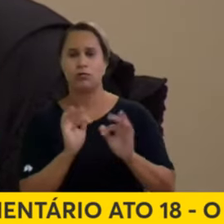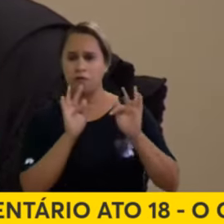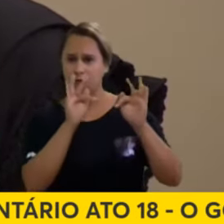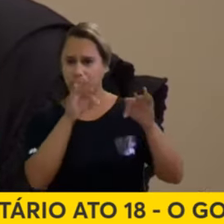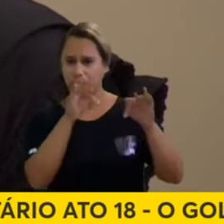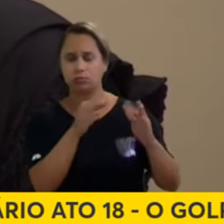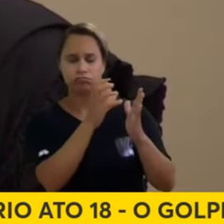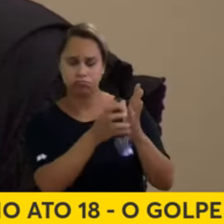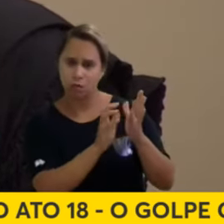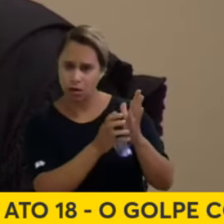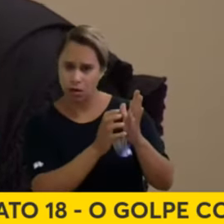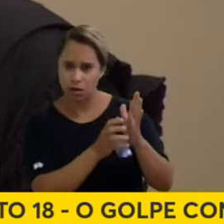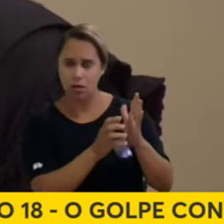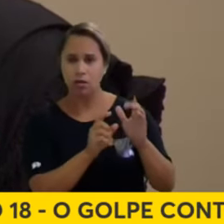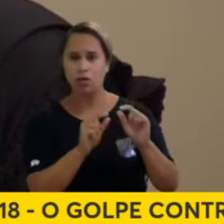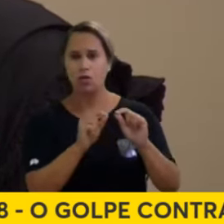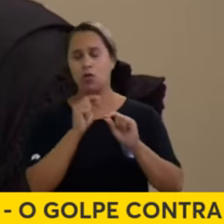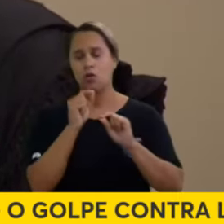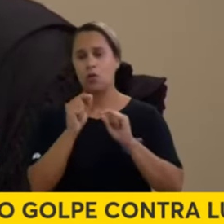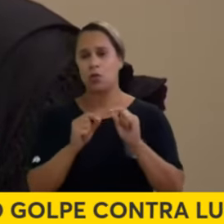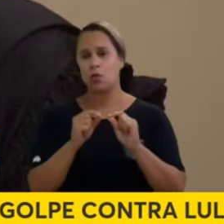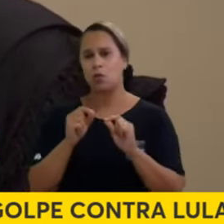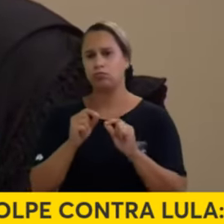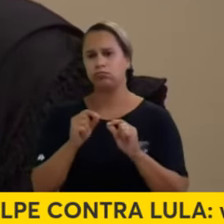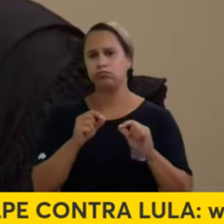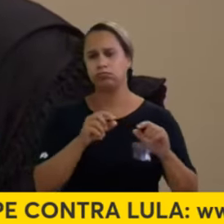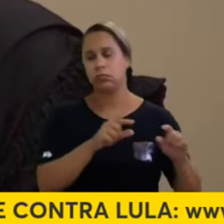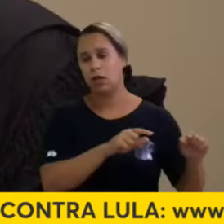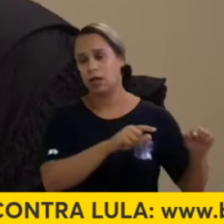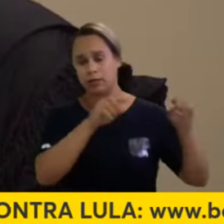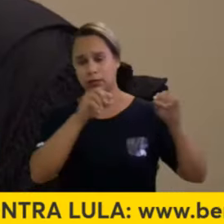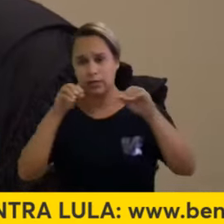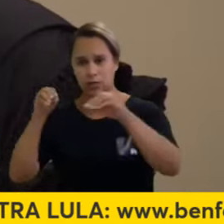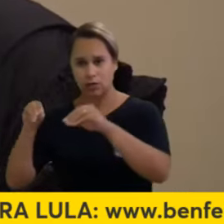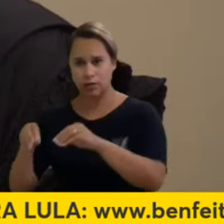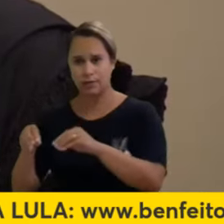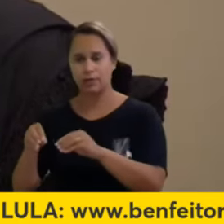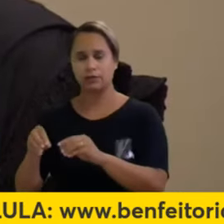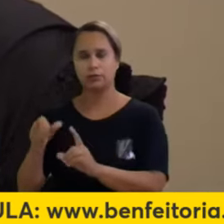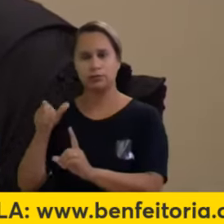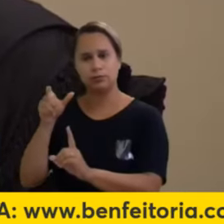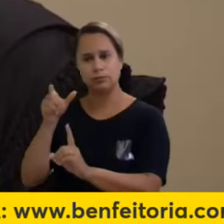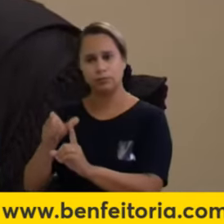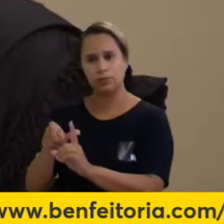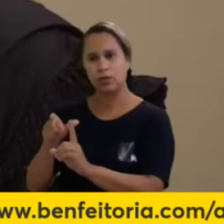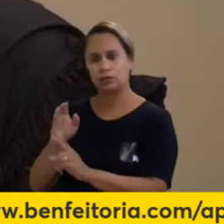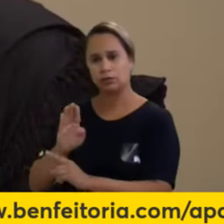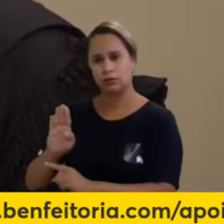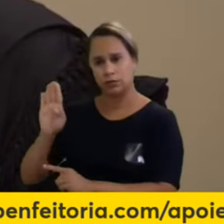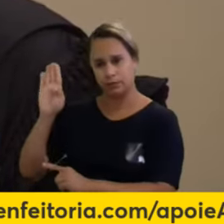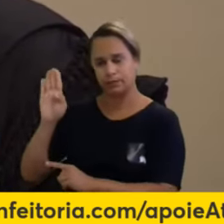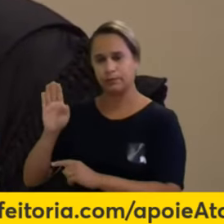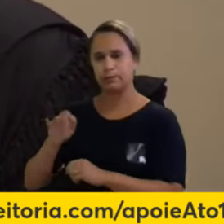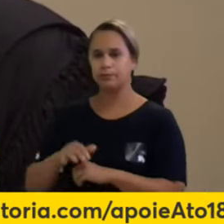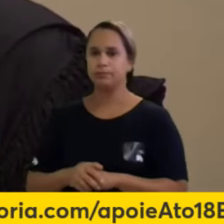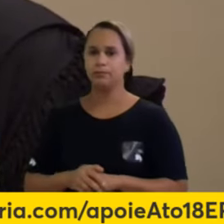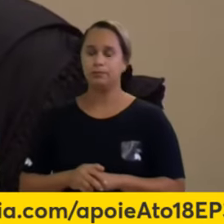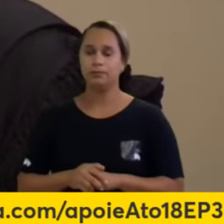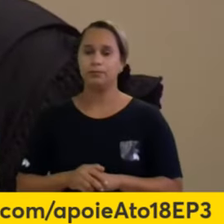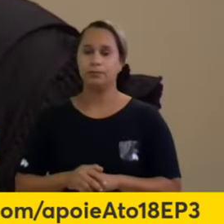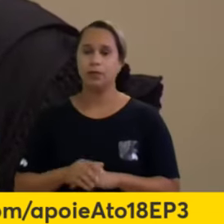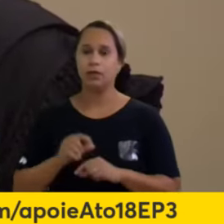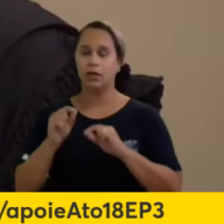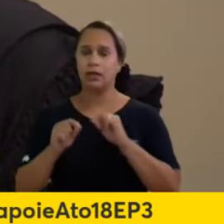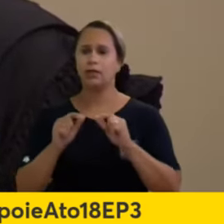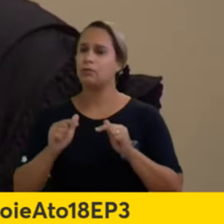deslocamentos para Descanso dos investigados no final das contas visavam que os investigados pudessem cumprir seus compromissos de pré-campanha razão pela qual